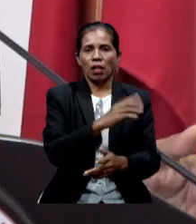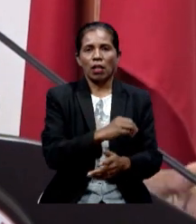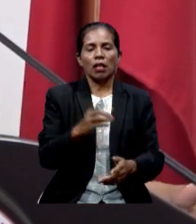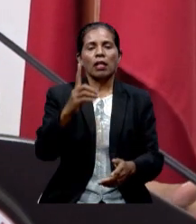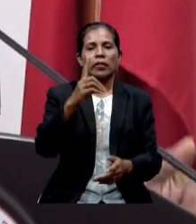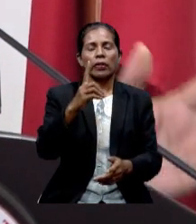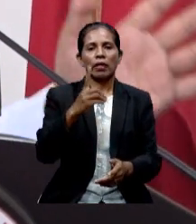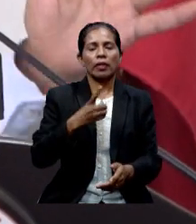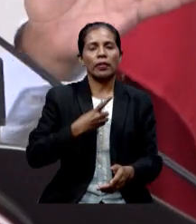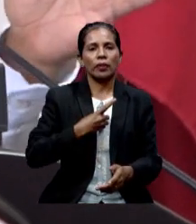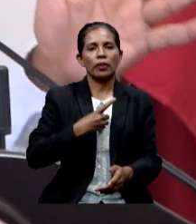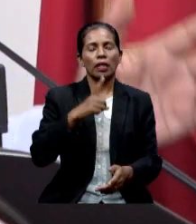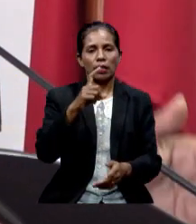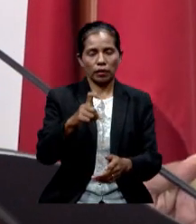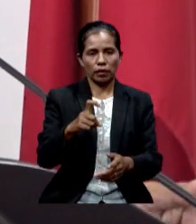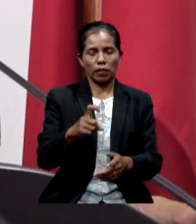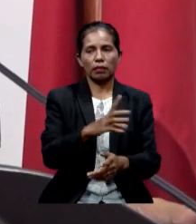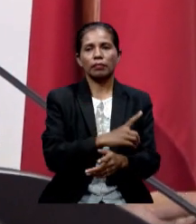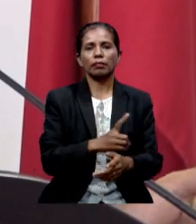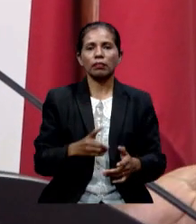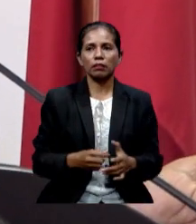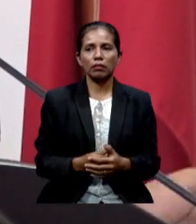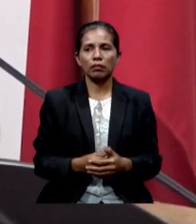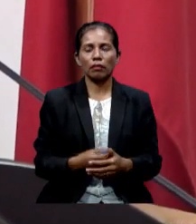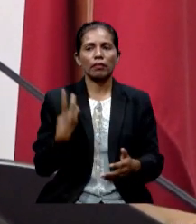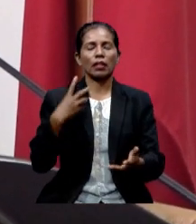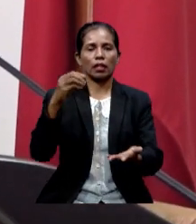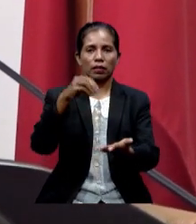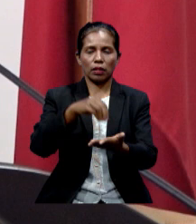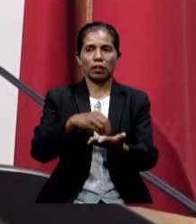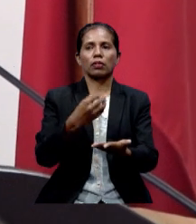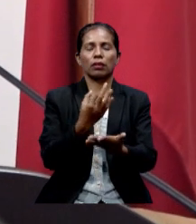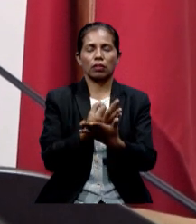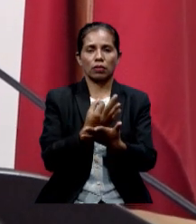ne parte de ne det hor dili clara ne det ita aloka